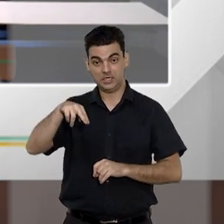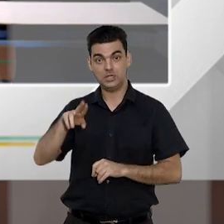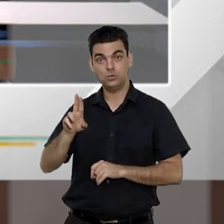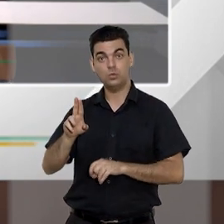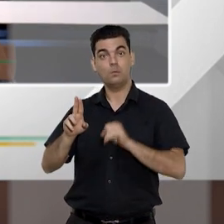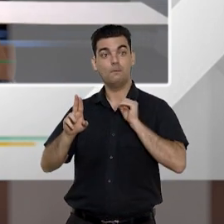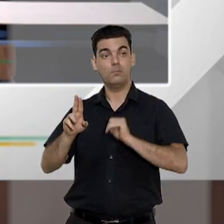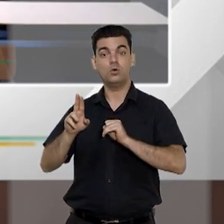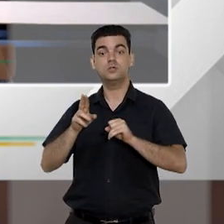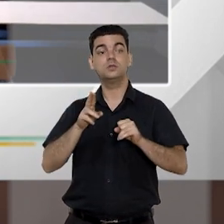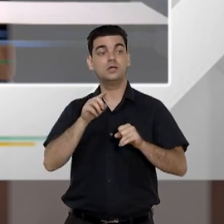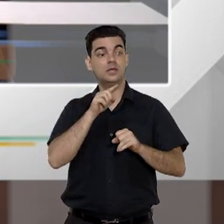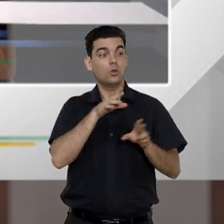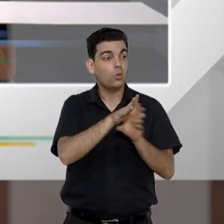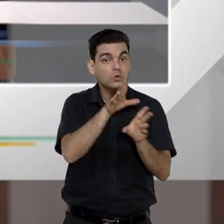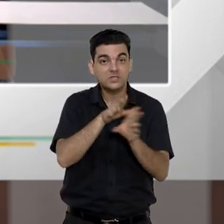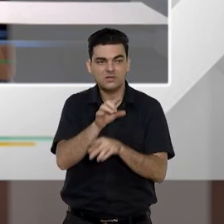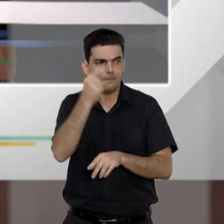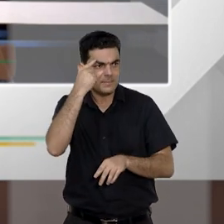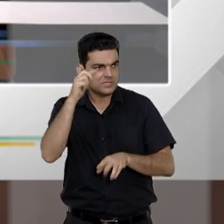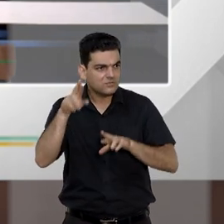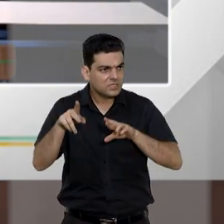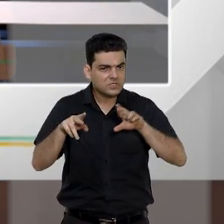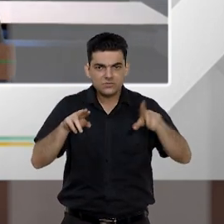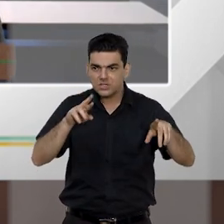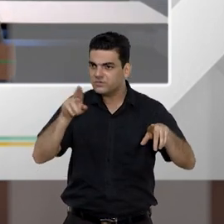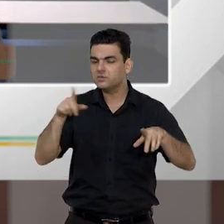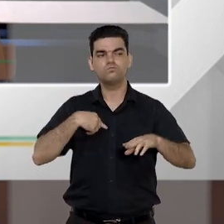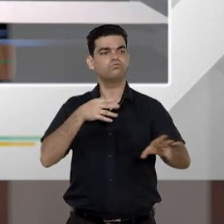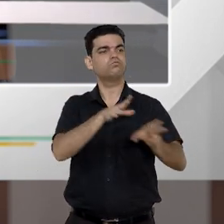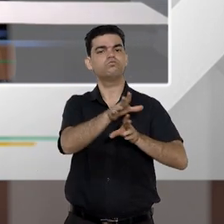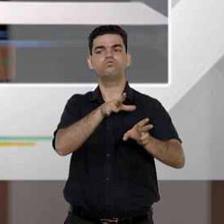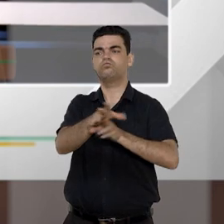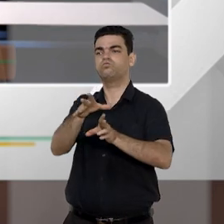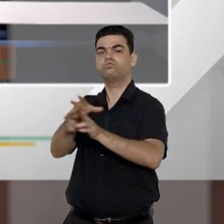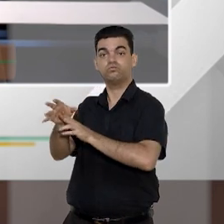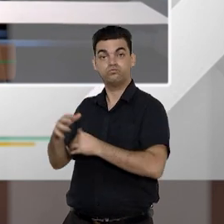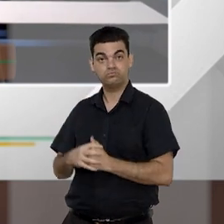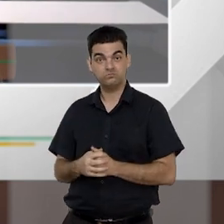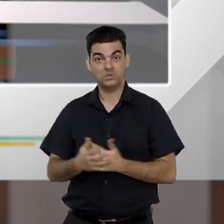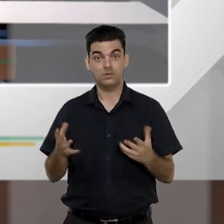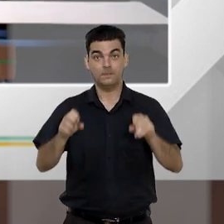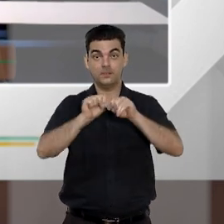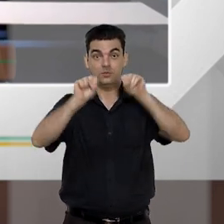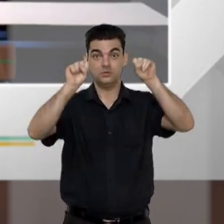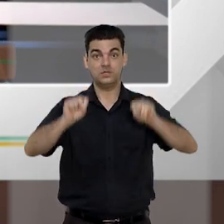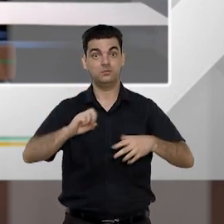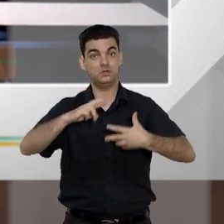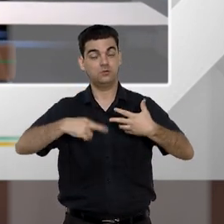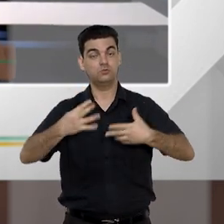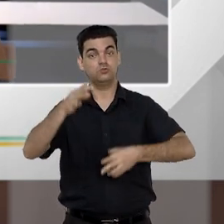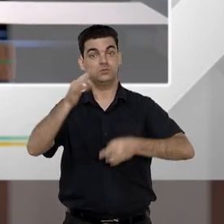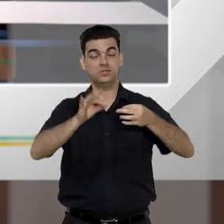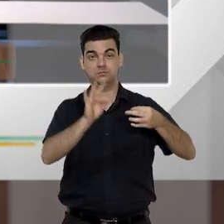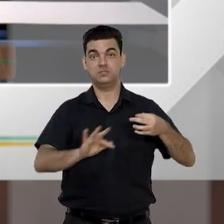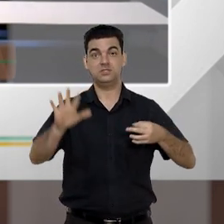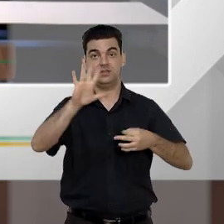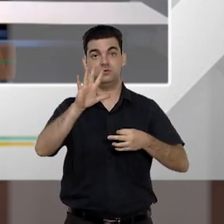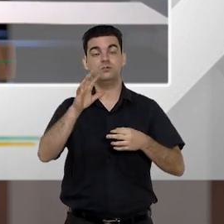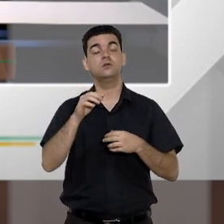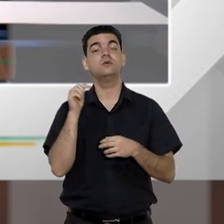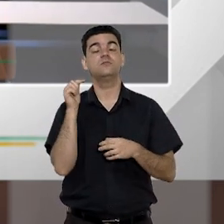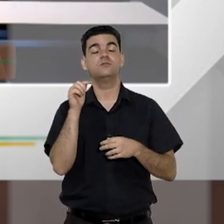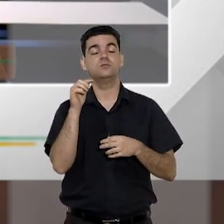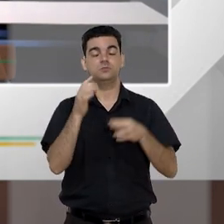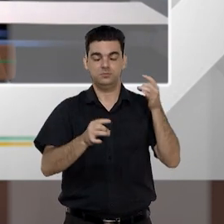confere à TNU a função de dirimir essas divergências de interpretação de jurisprudência no âmbito do sistema de recurso dos